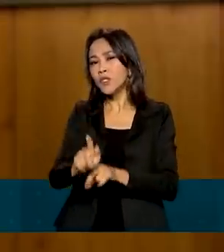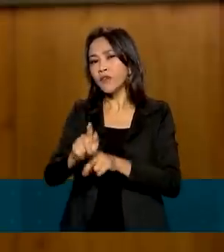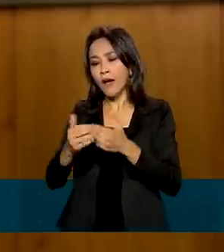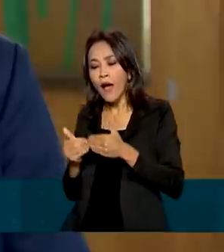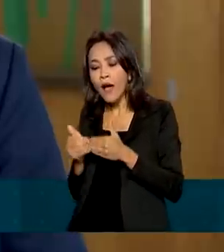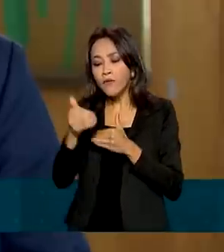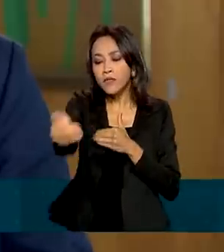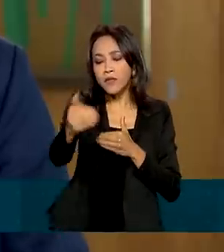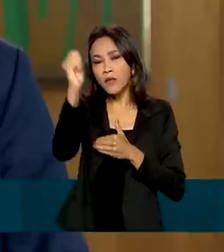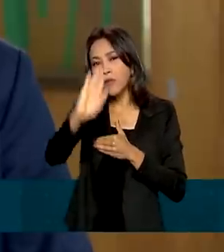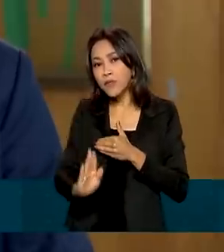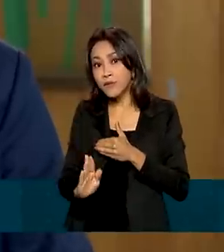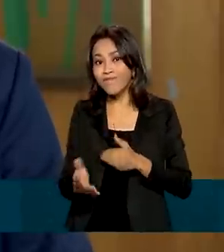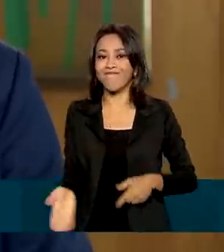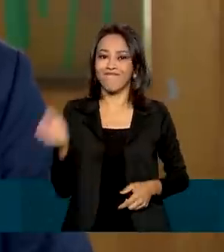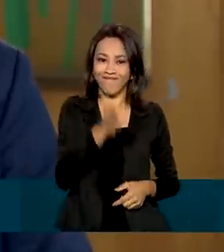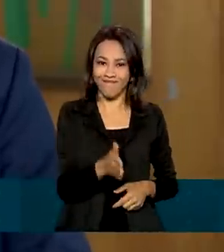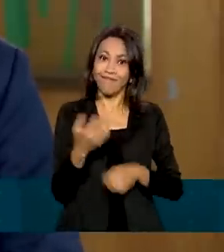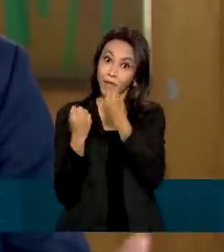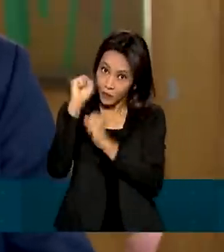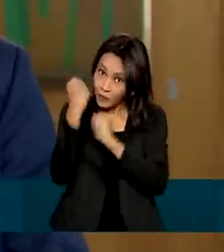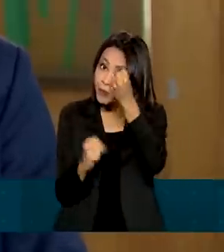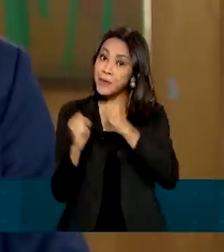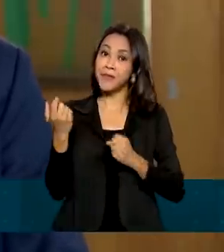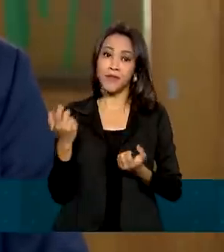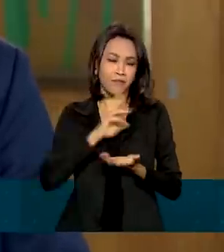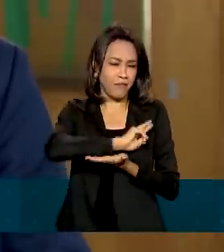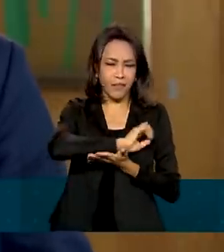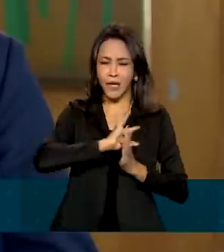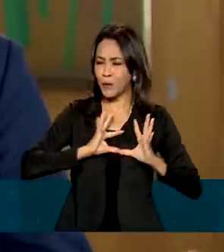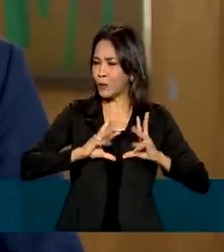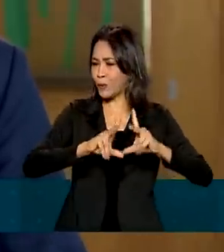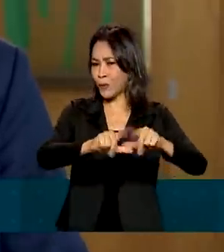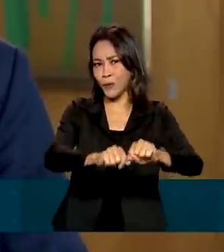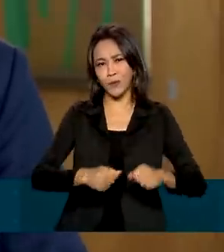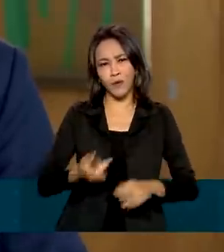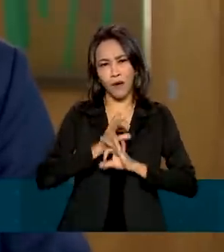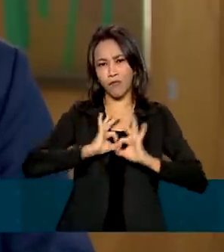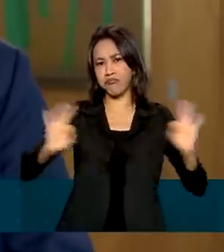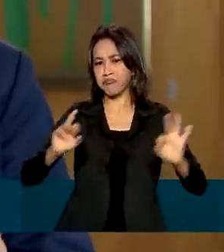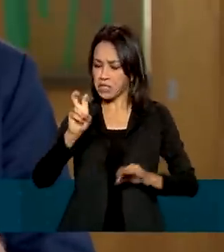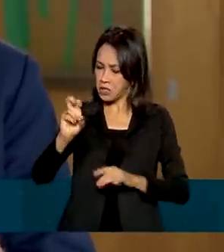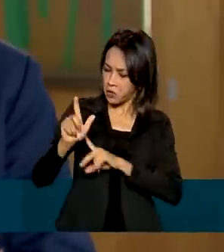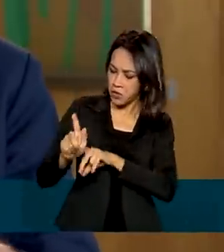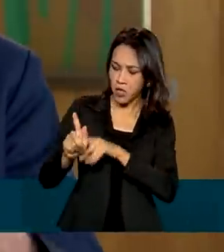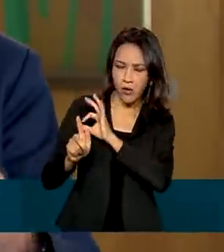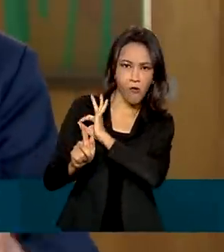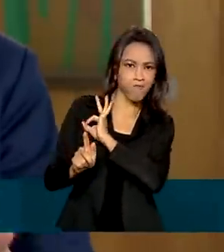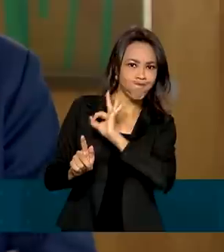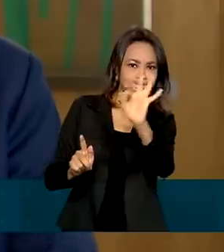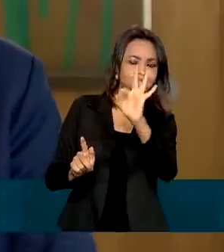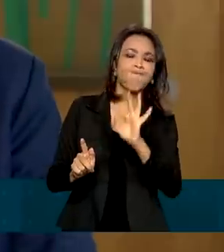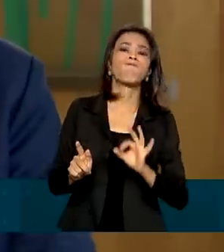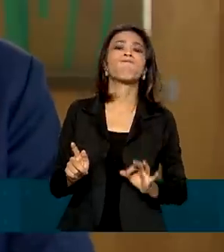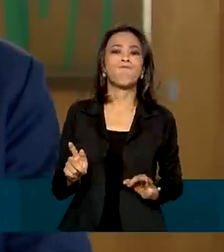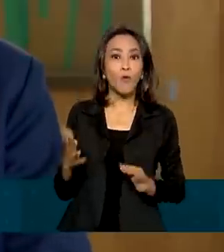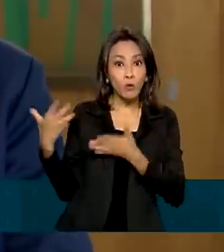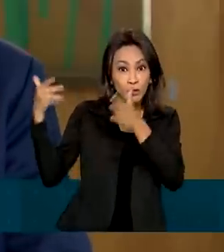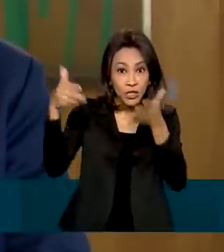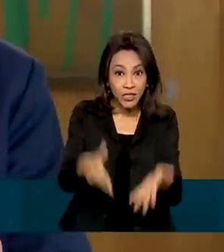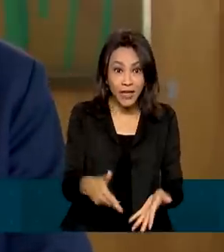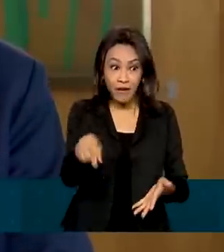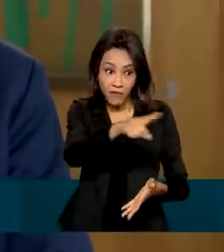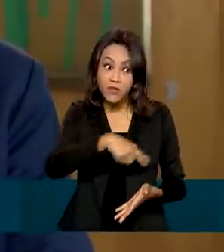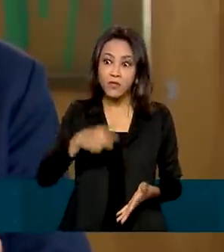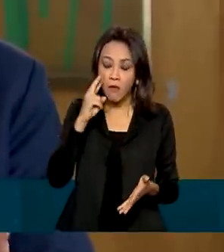Brasil? Para a indústria, para tudo. O 5G é uma coisa fantástica. Só realmente quem, quando chegar, a população